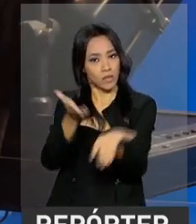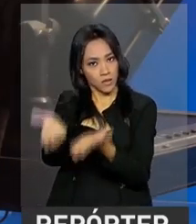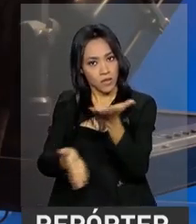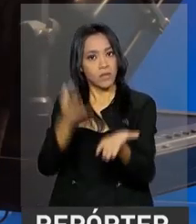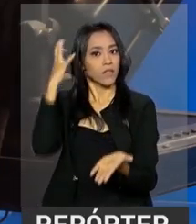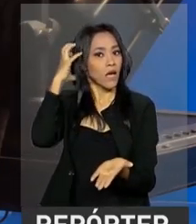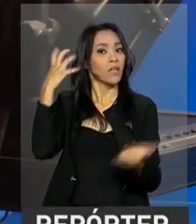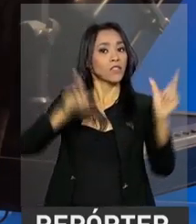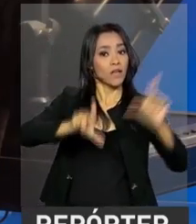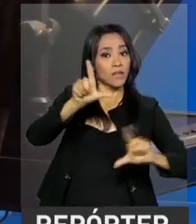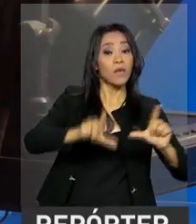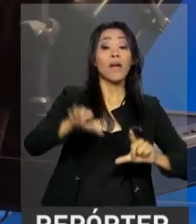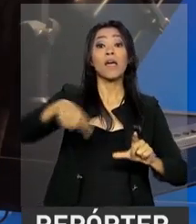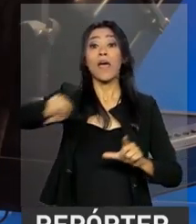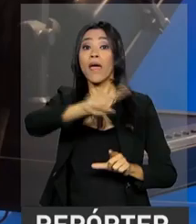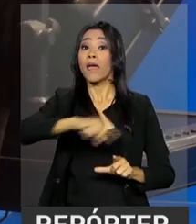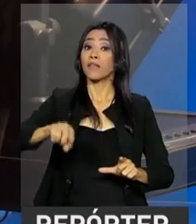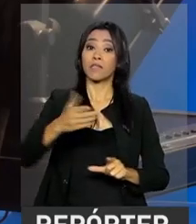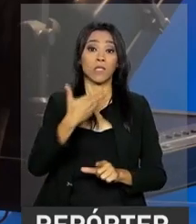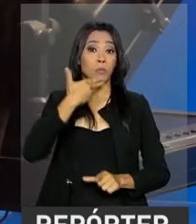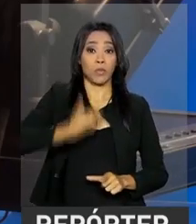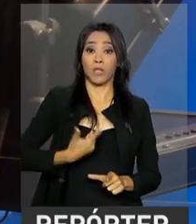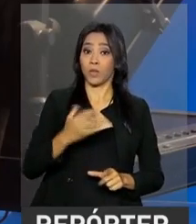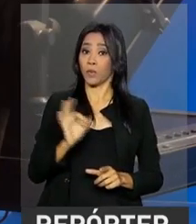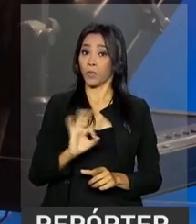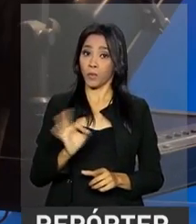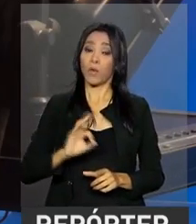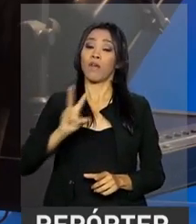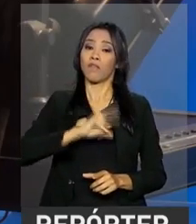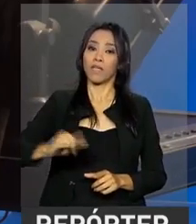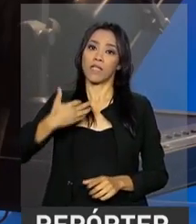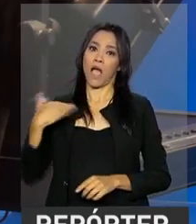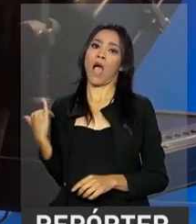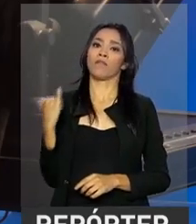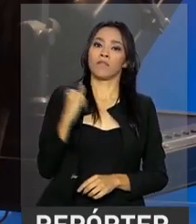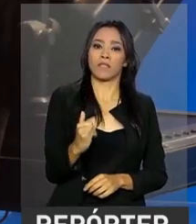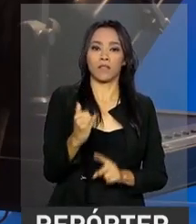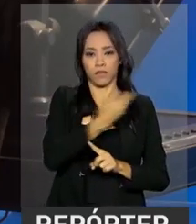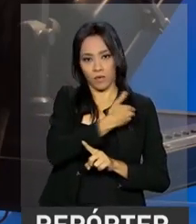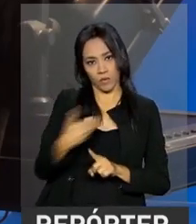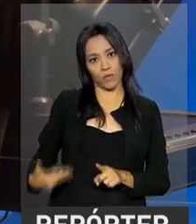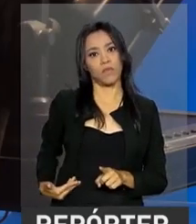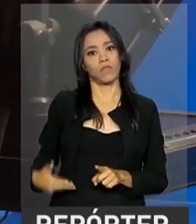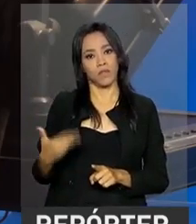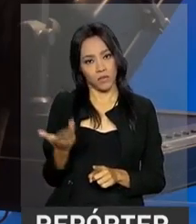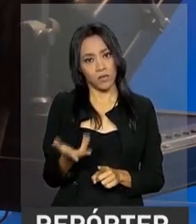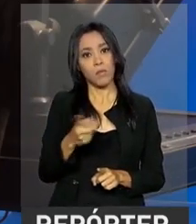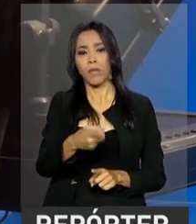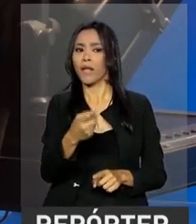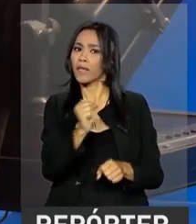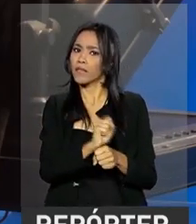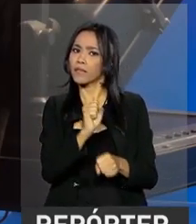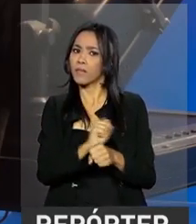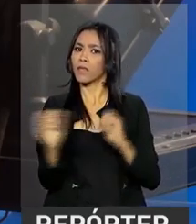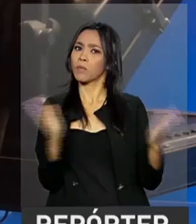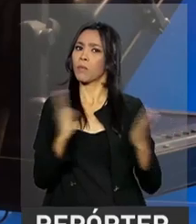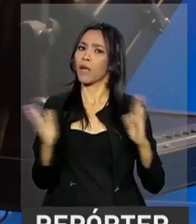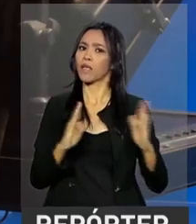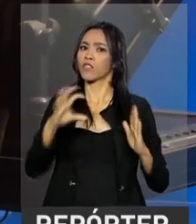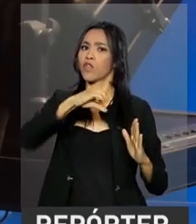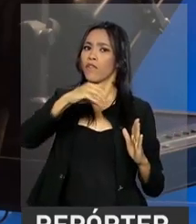emissoras que não apresentarem pedido de renovação serão notificadas pelo governo para que se manifestem num prazo de 90